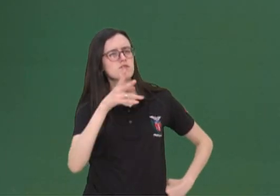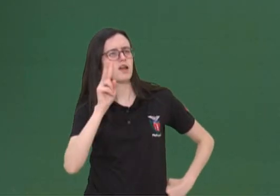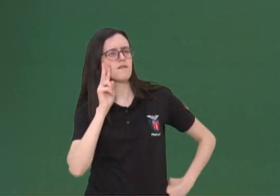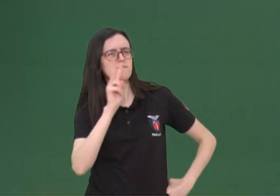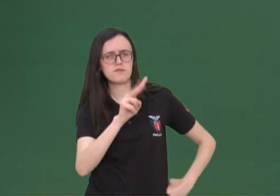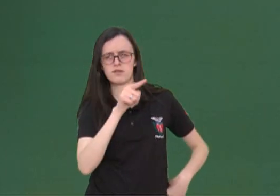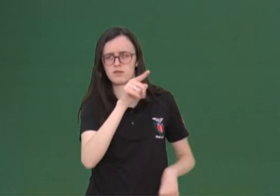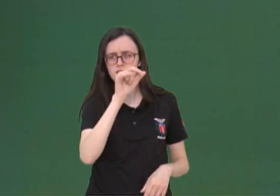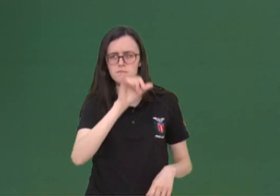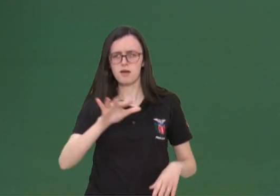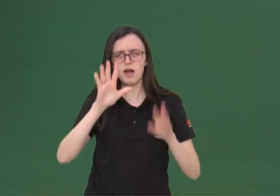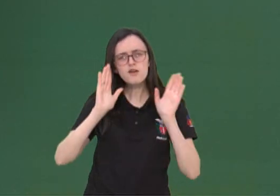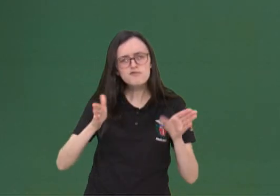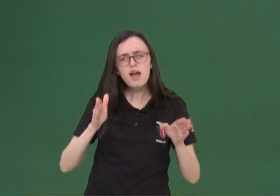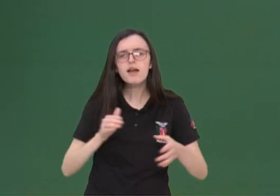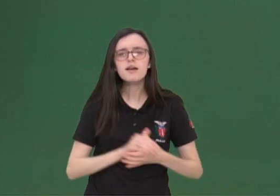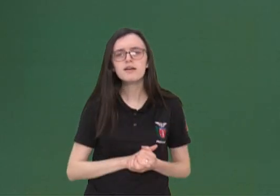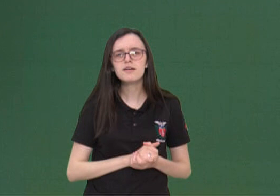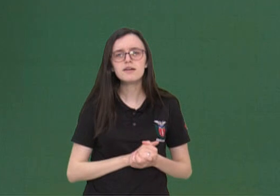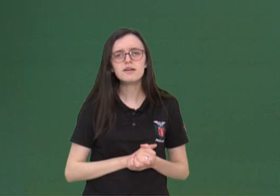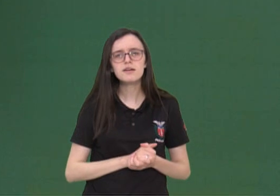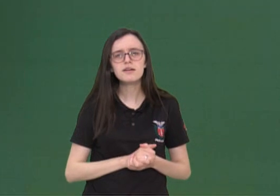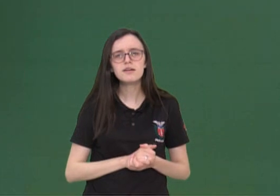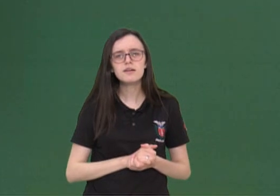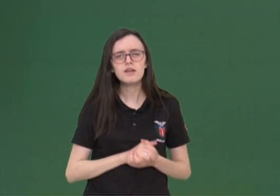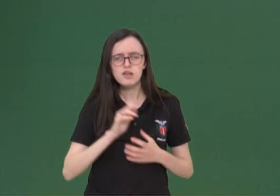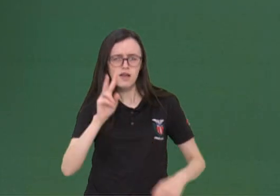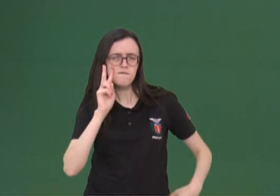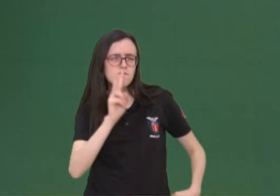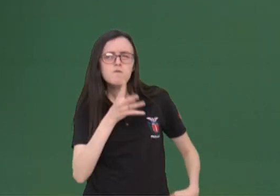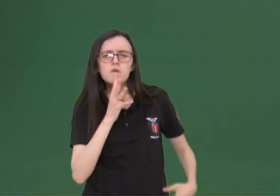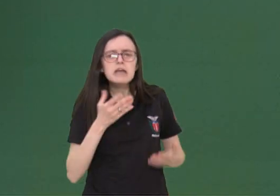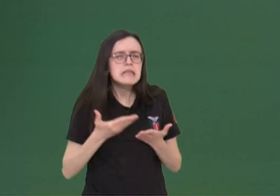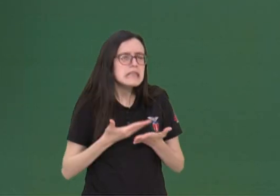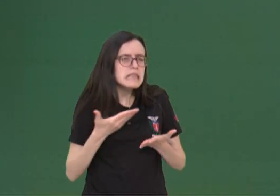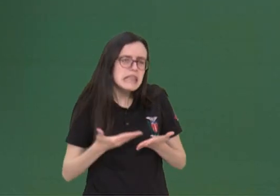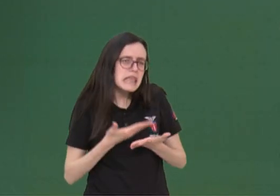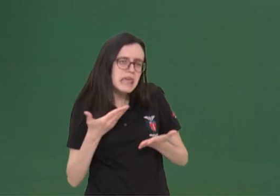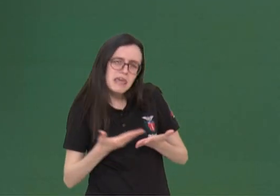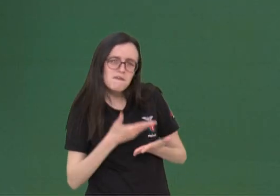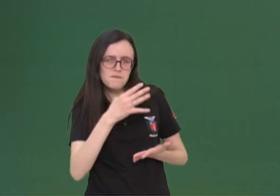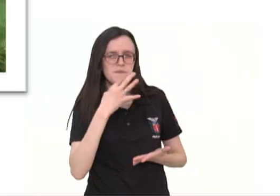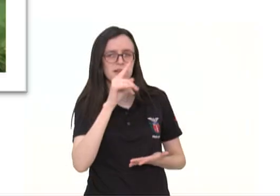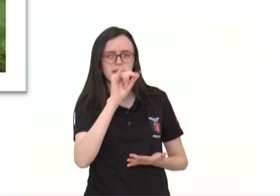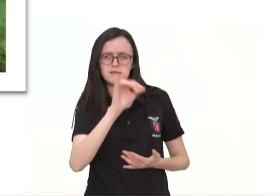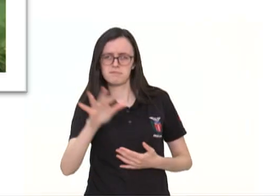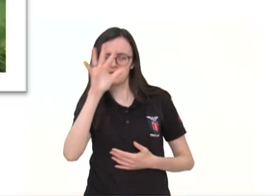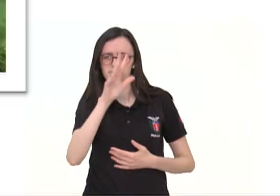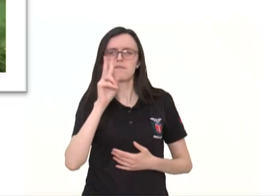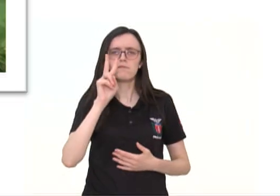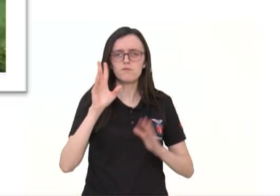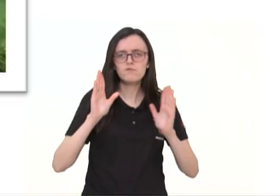esta imagem em algum lugar? Já leram algum livro que tenha esta imagem?